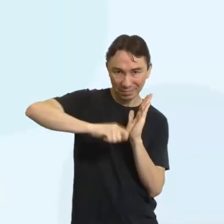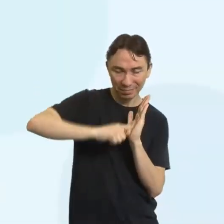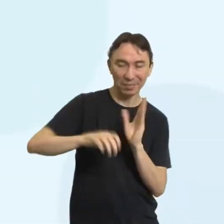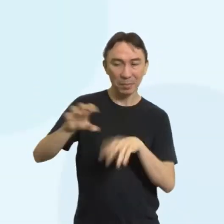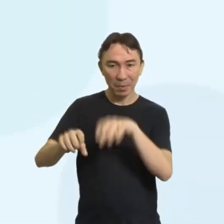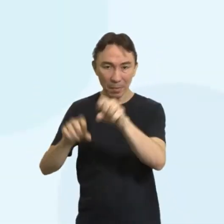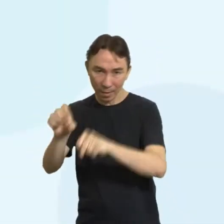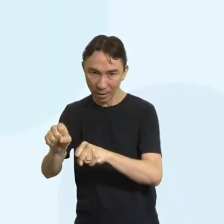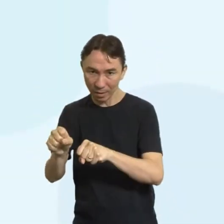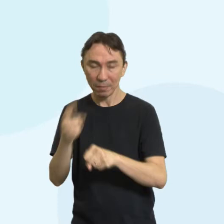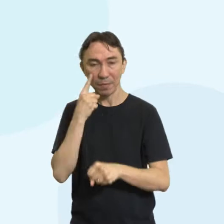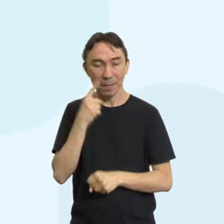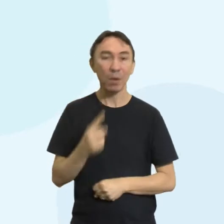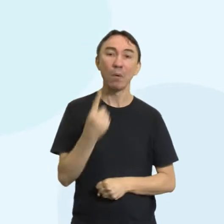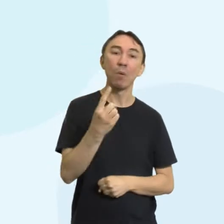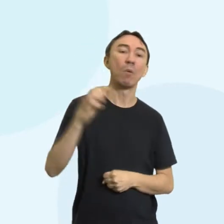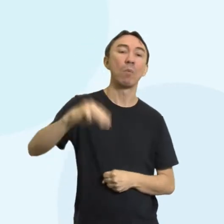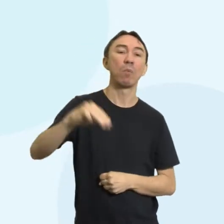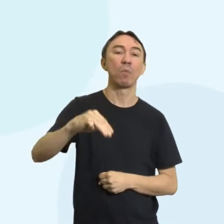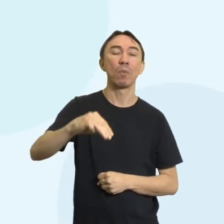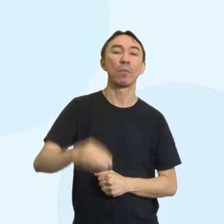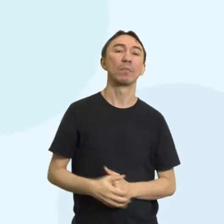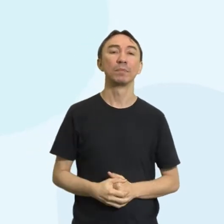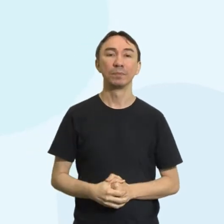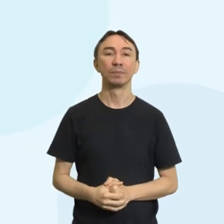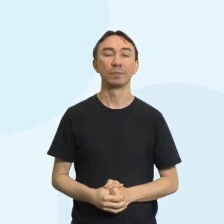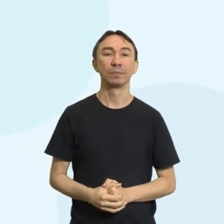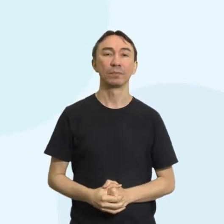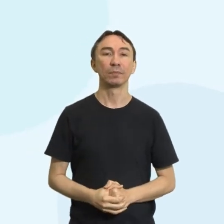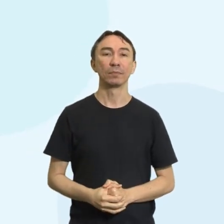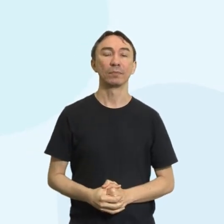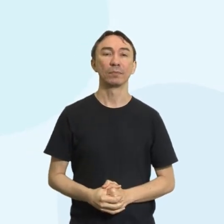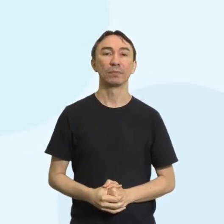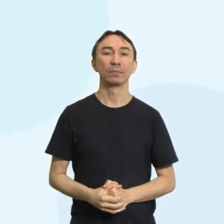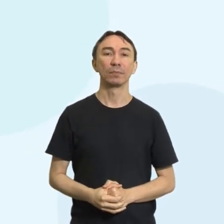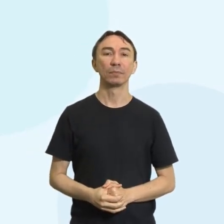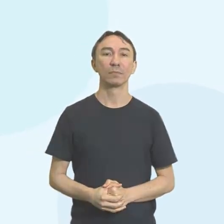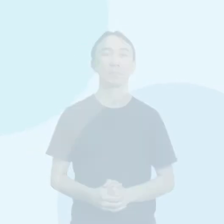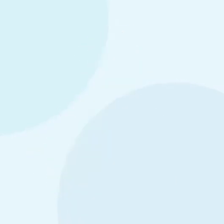aqui em relação à formação de hoje. Daqui um minutinho estaremos de volta.